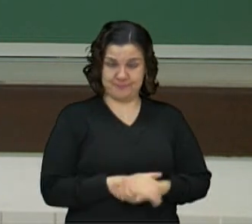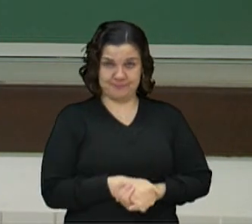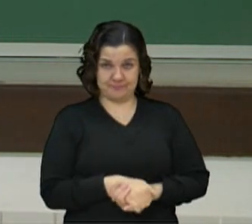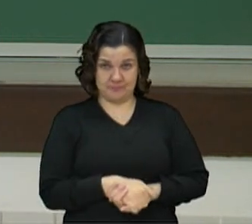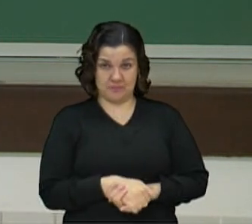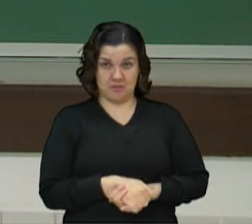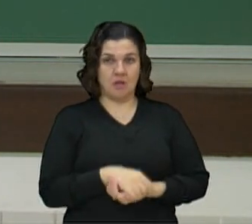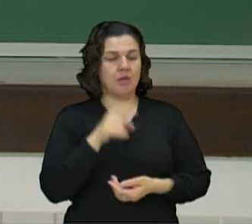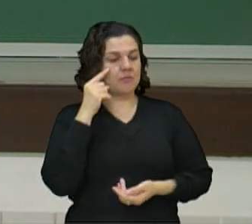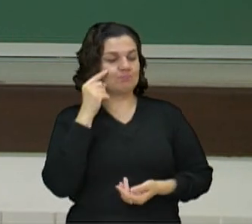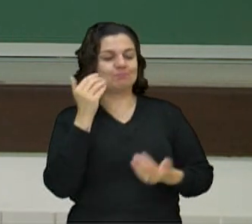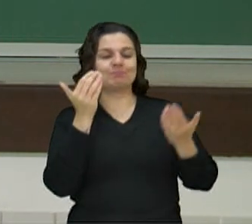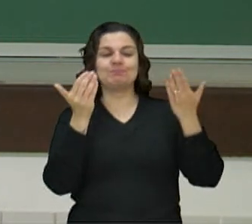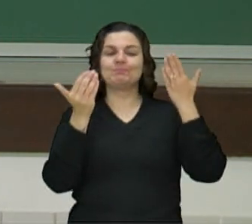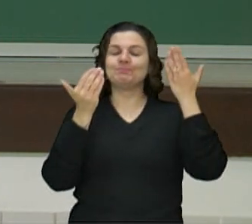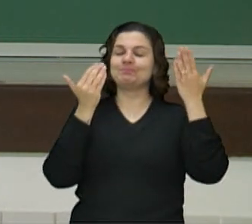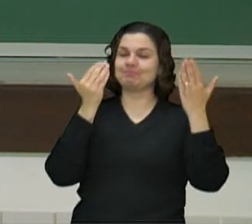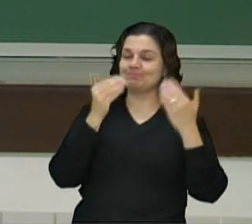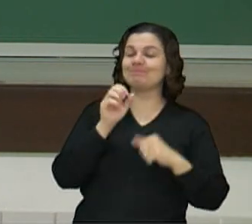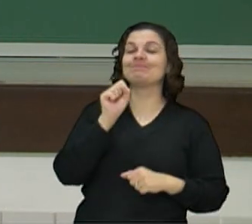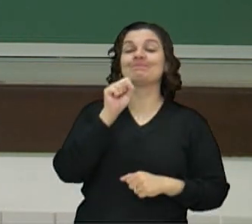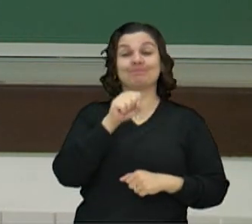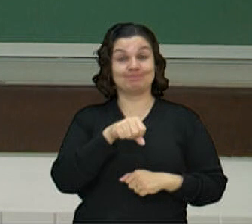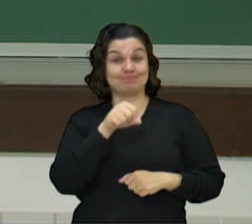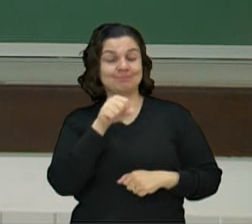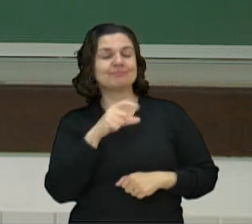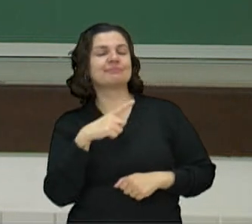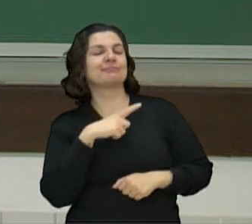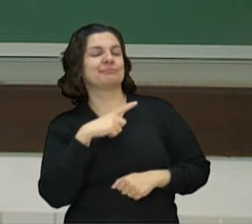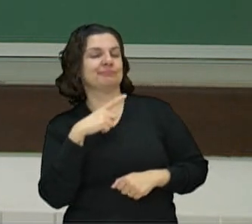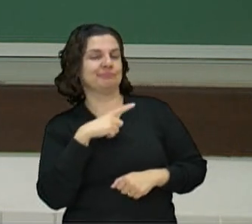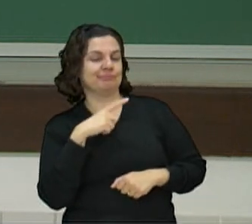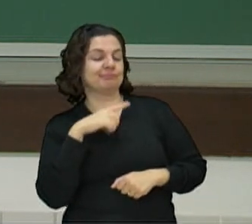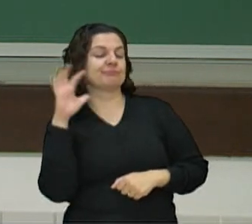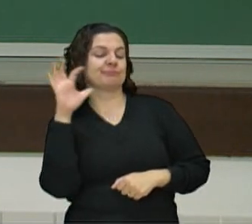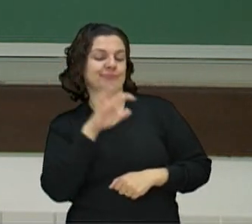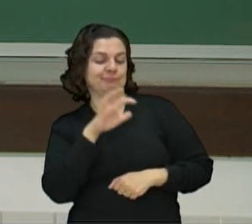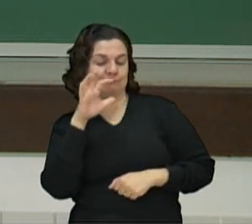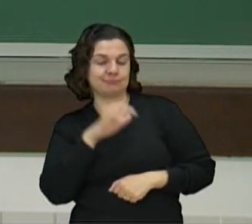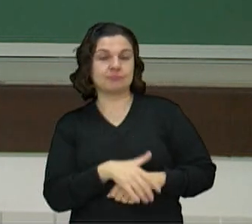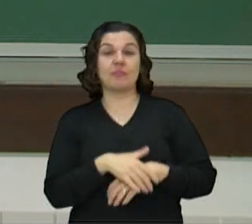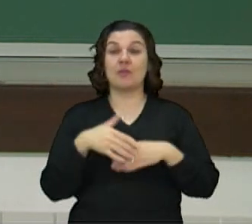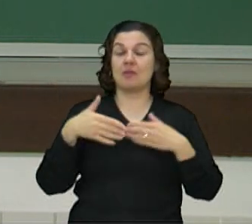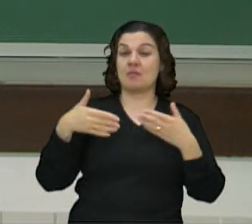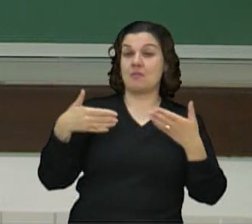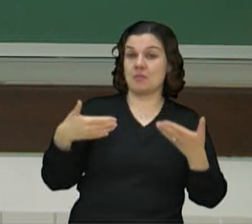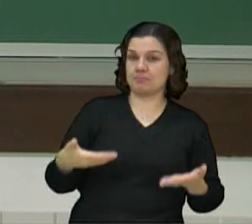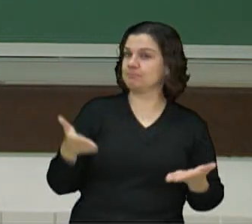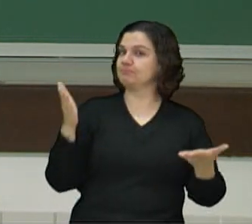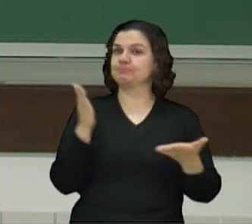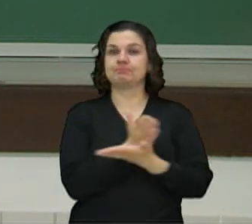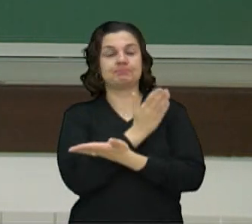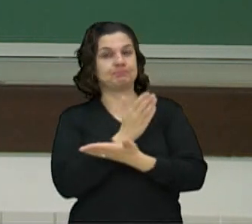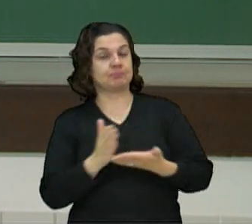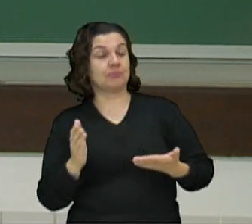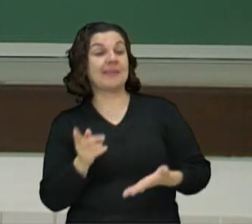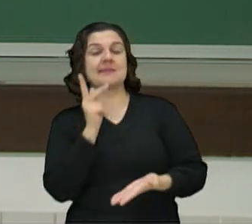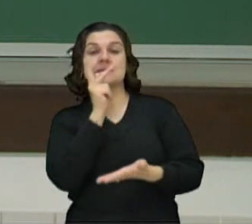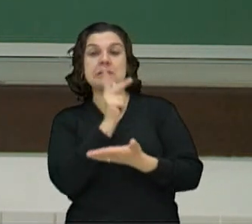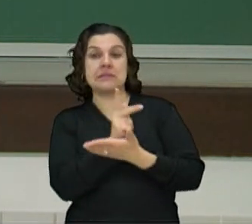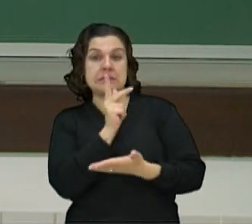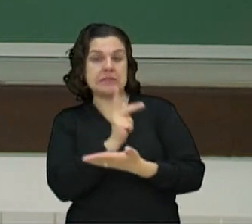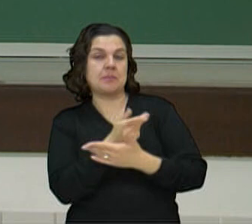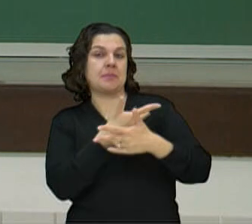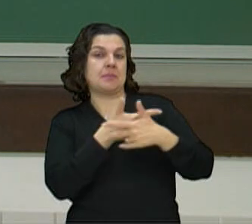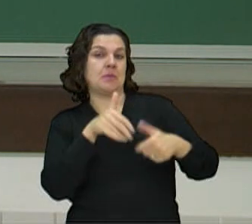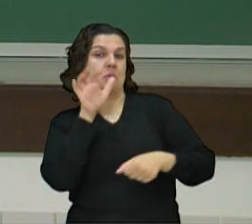Você começa a refletir e você percebe que sim, existe muita influência. de uma maneira ou de outra, recebemos